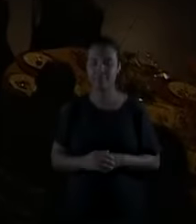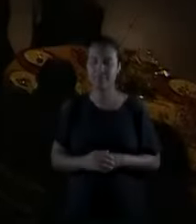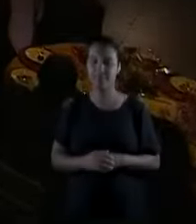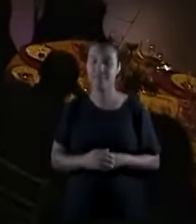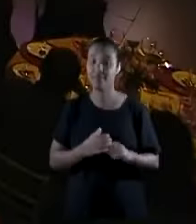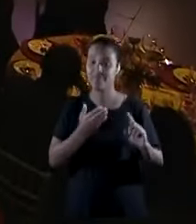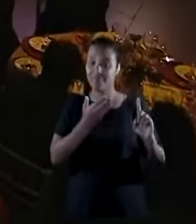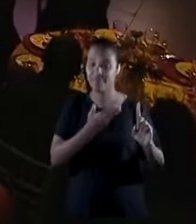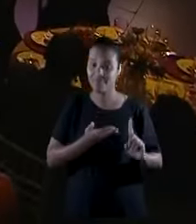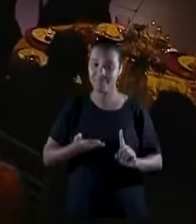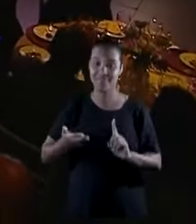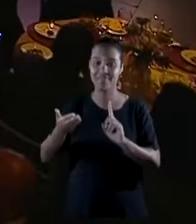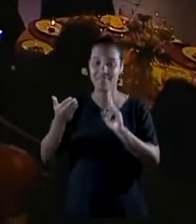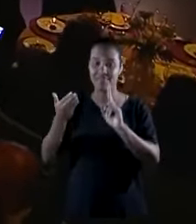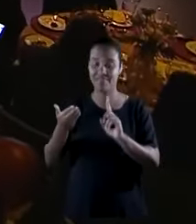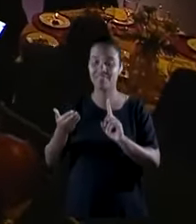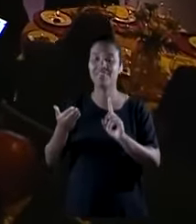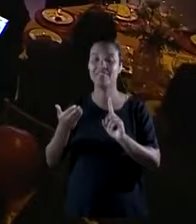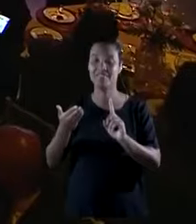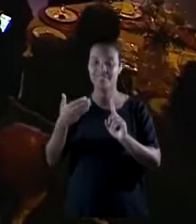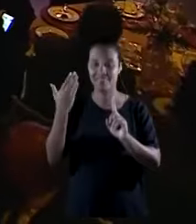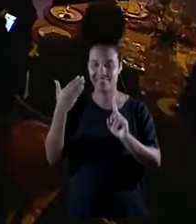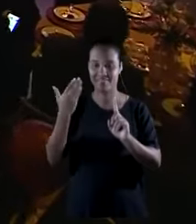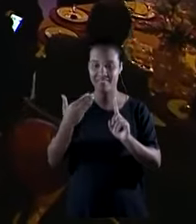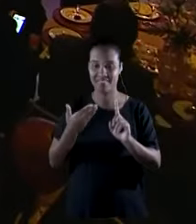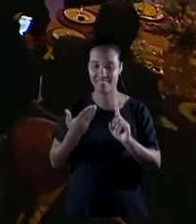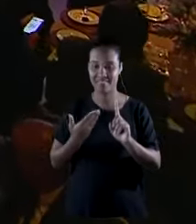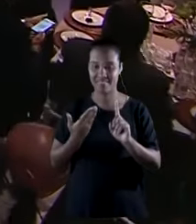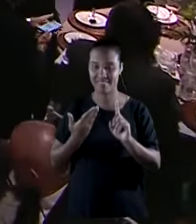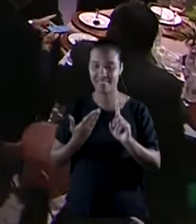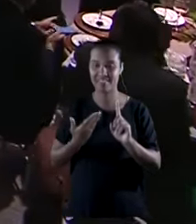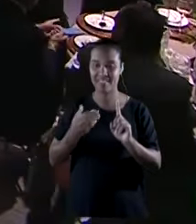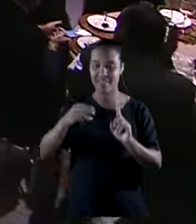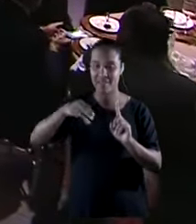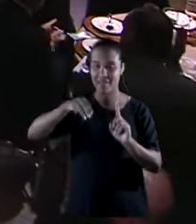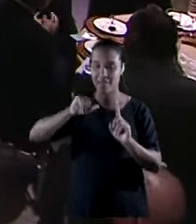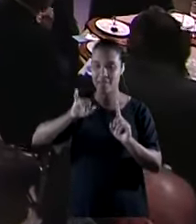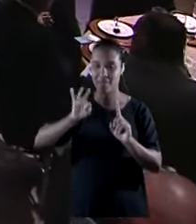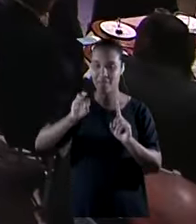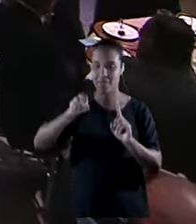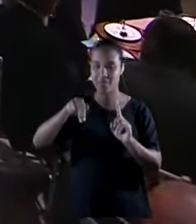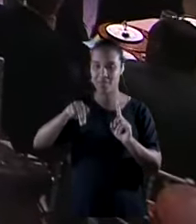Recebemos aqui ao palco ele, Milton Neves.